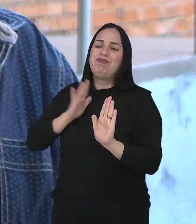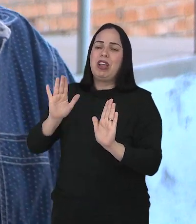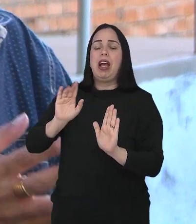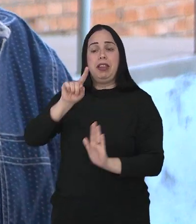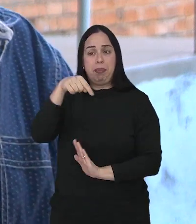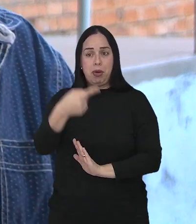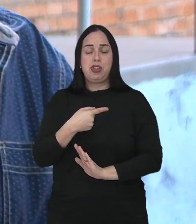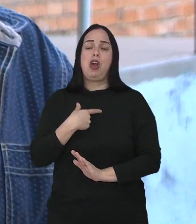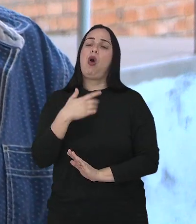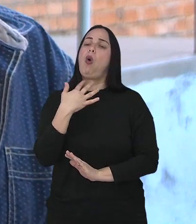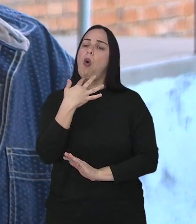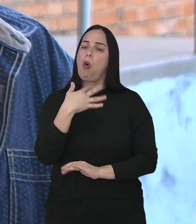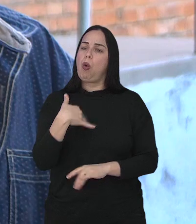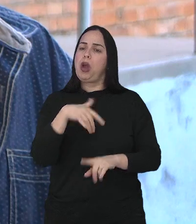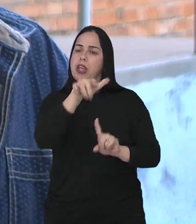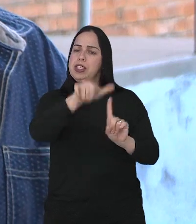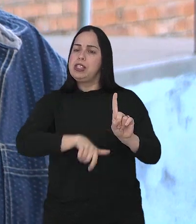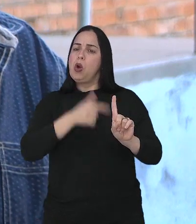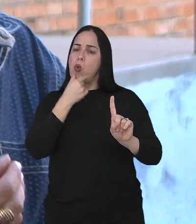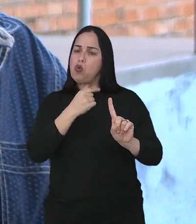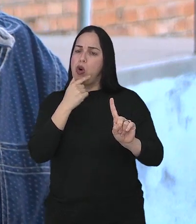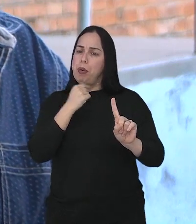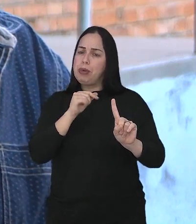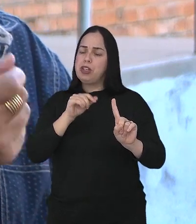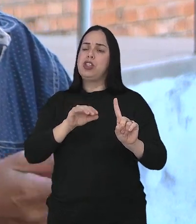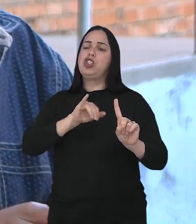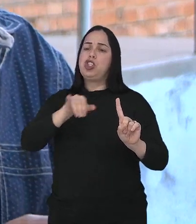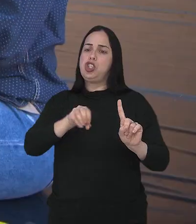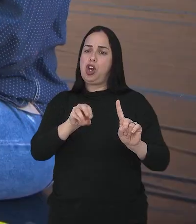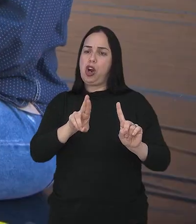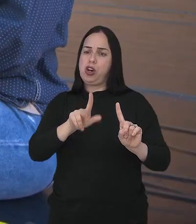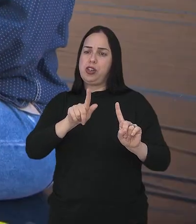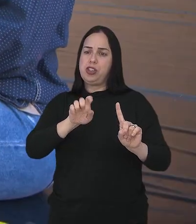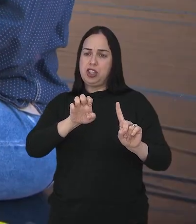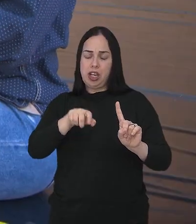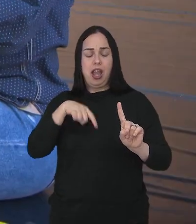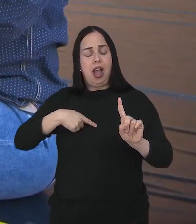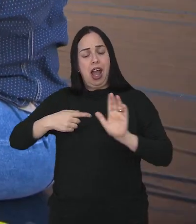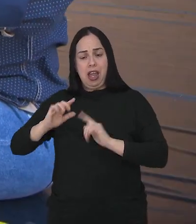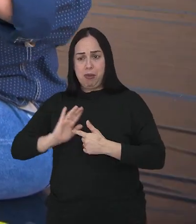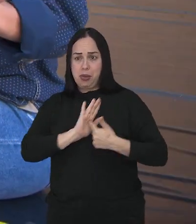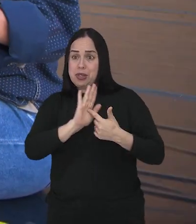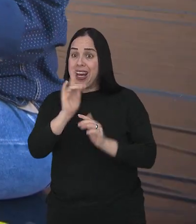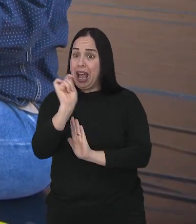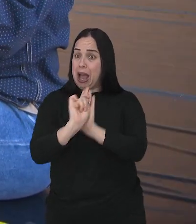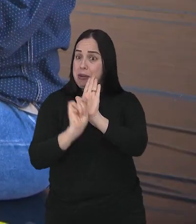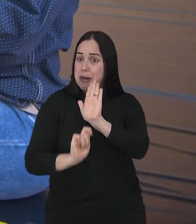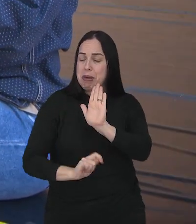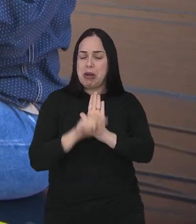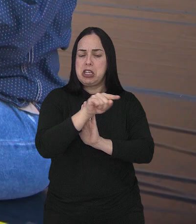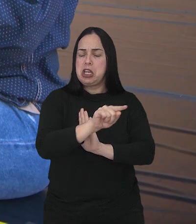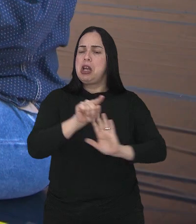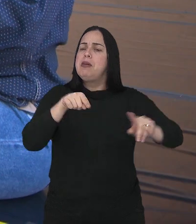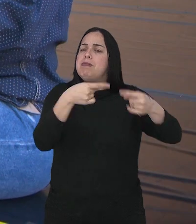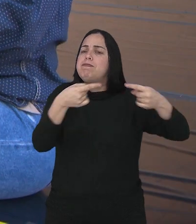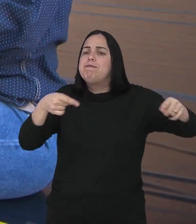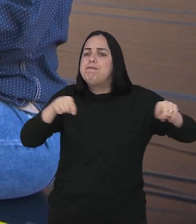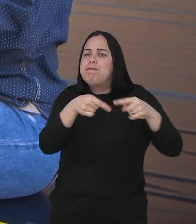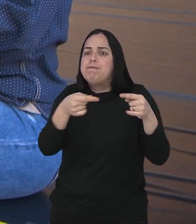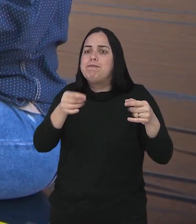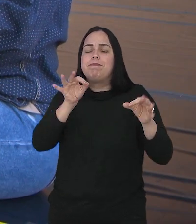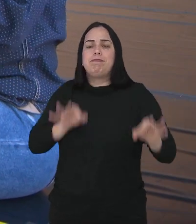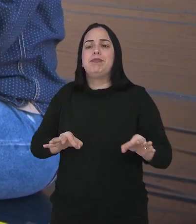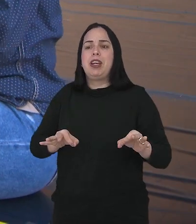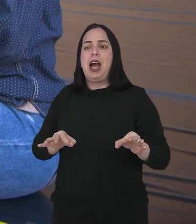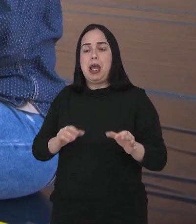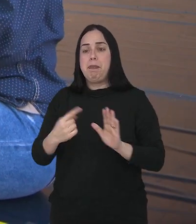Carvalho, cantarolei uma música para ele e ele falou, vou fazer o arranjo, escreveu partitura, tudo bonito.